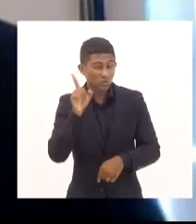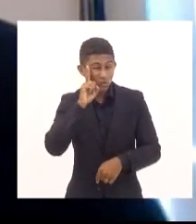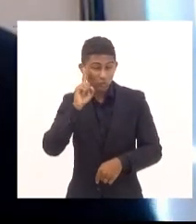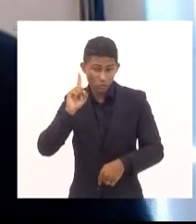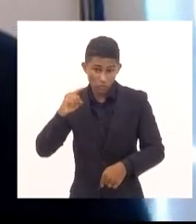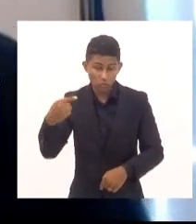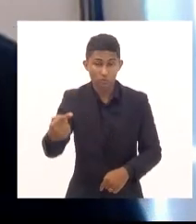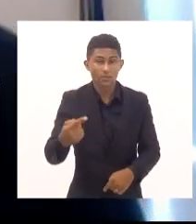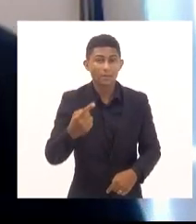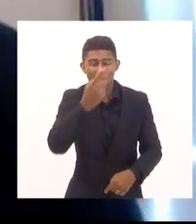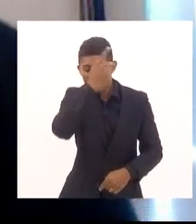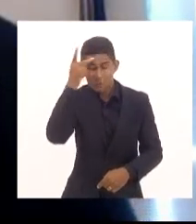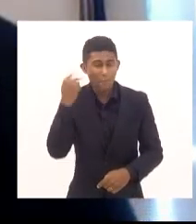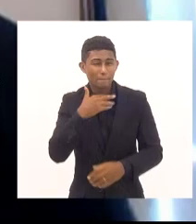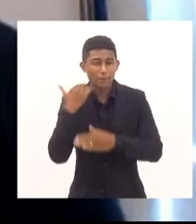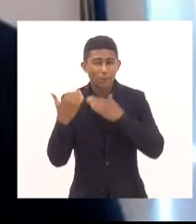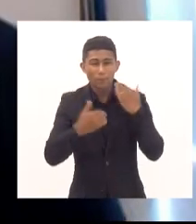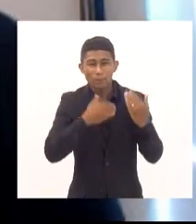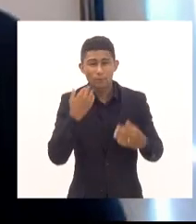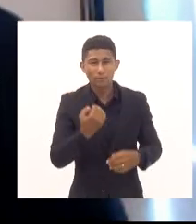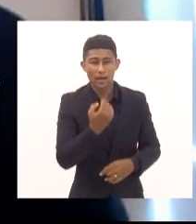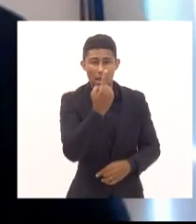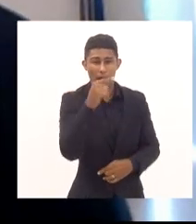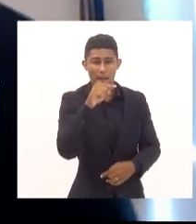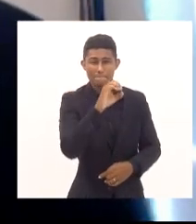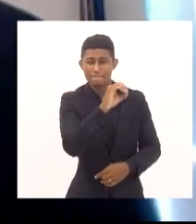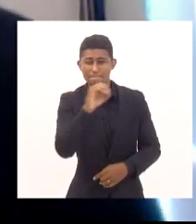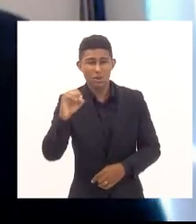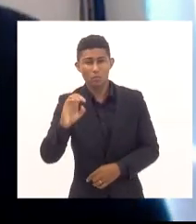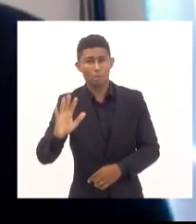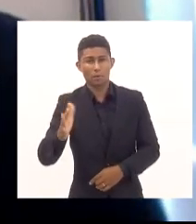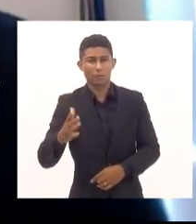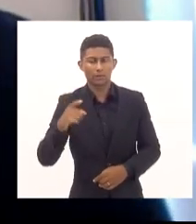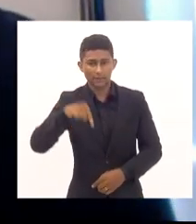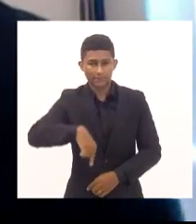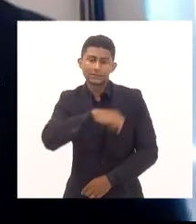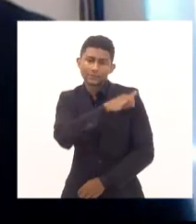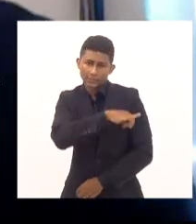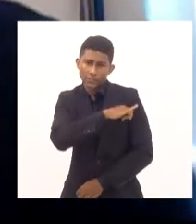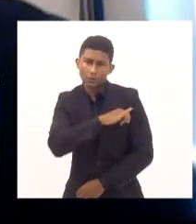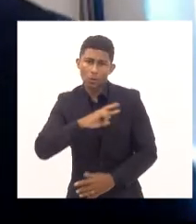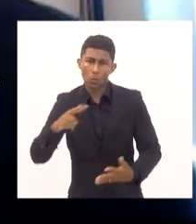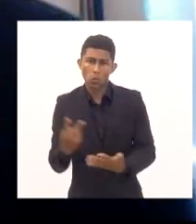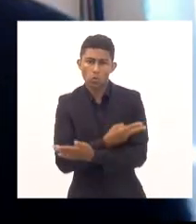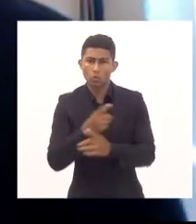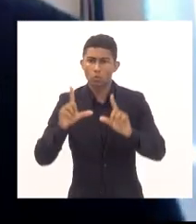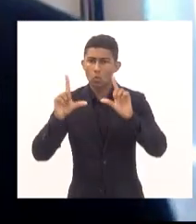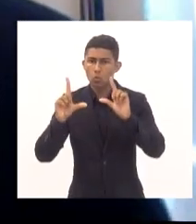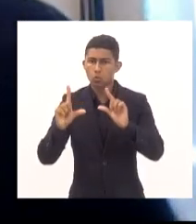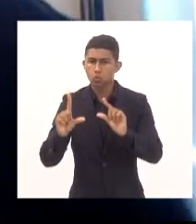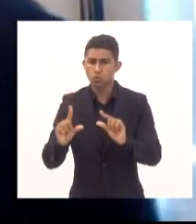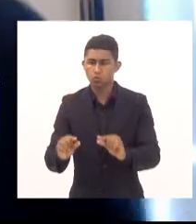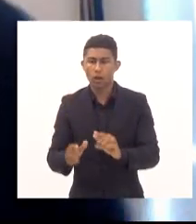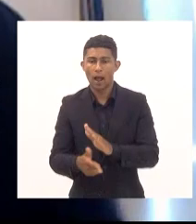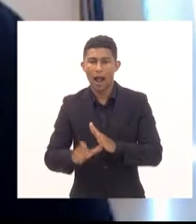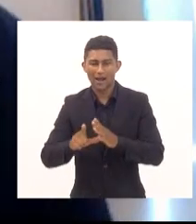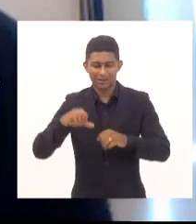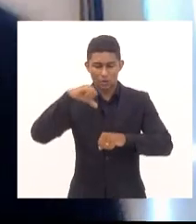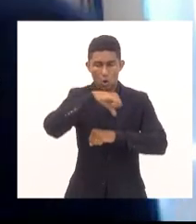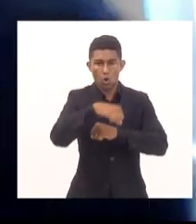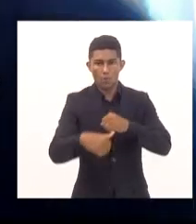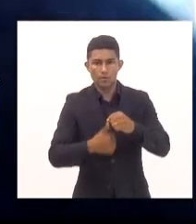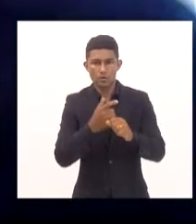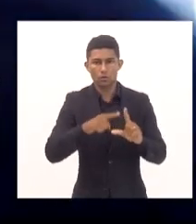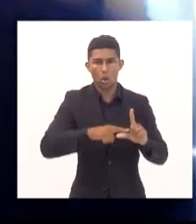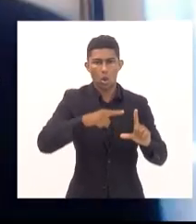não acabou. Nesse momento, no estado do Rio de Janeiro, a gente volta a ter uma queda após um novo pico com a Omicron,